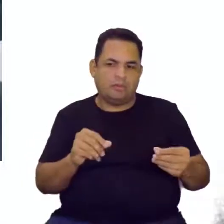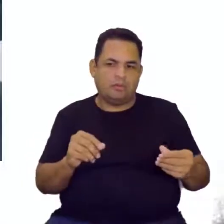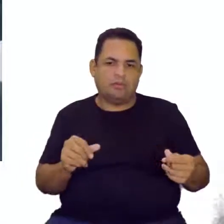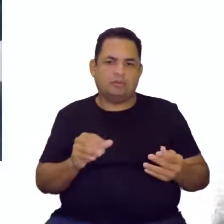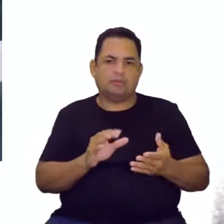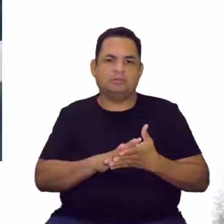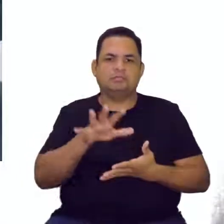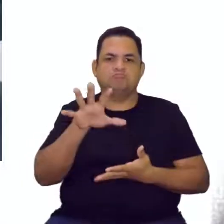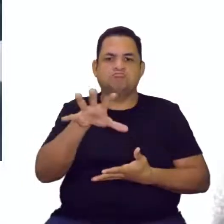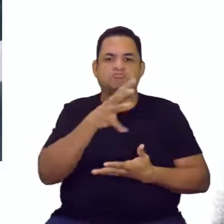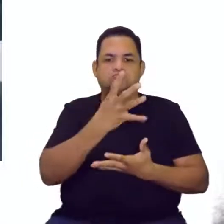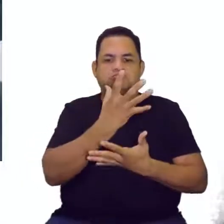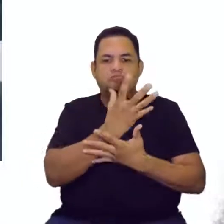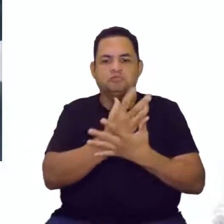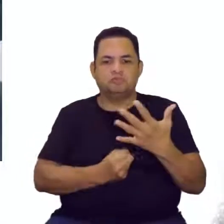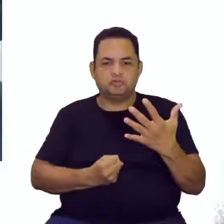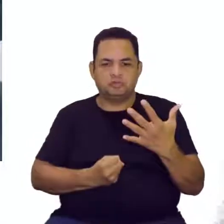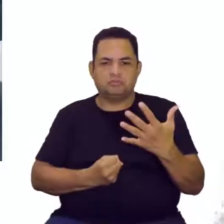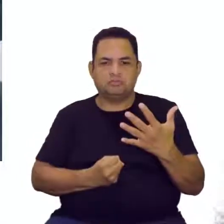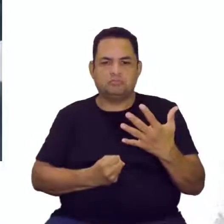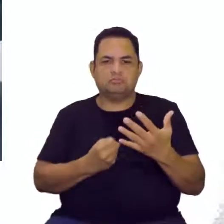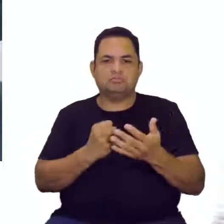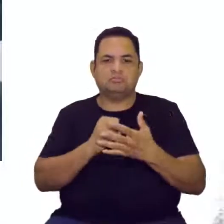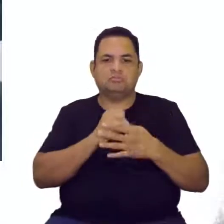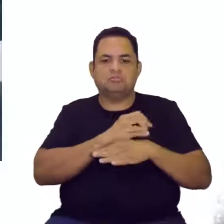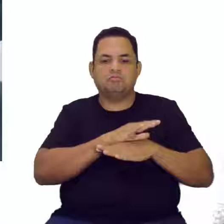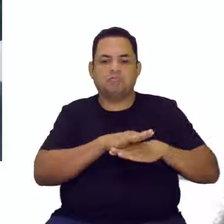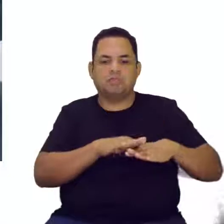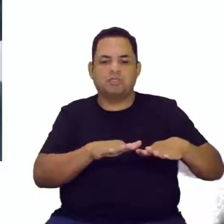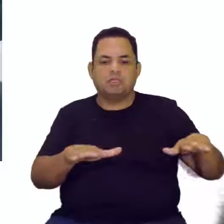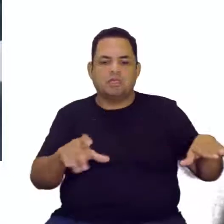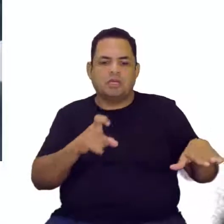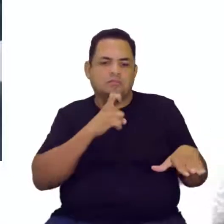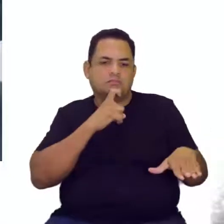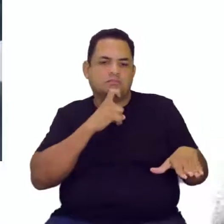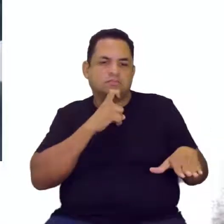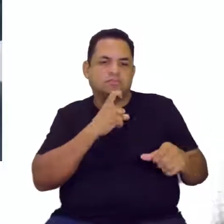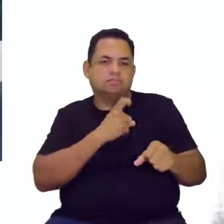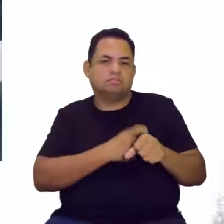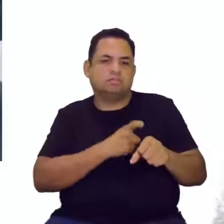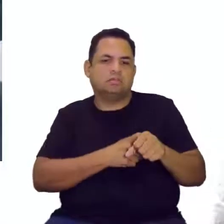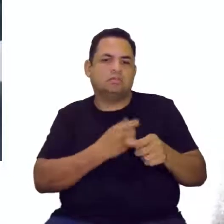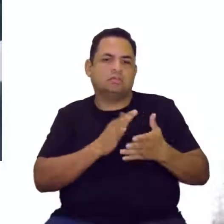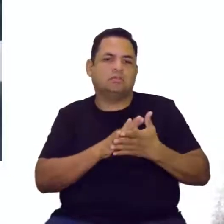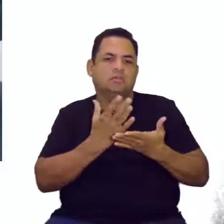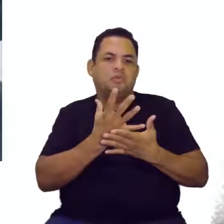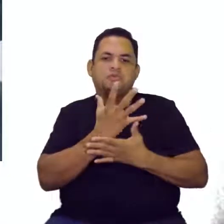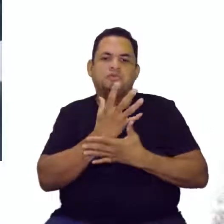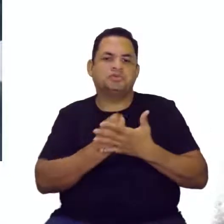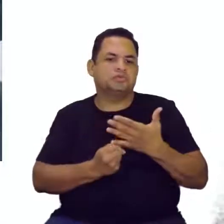áreas muito grandes que antigamente eram cobertas por gelo e hoje estão